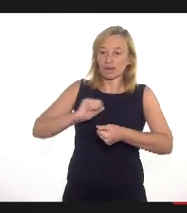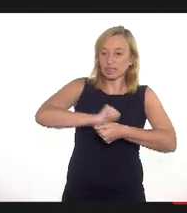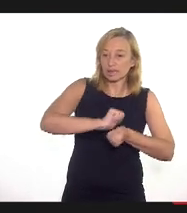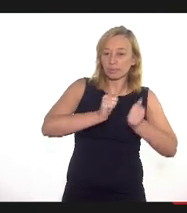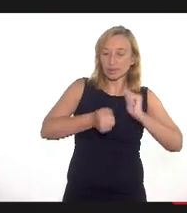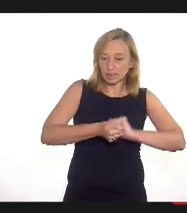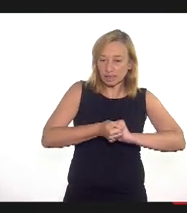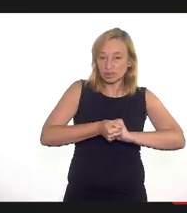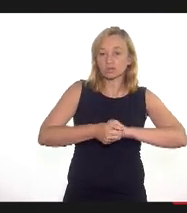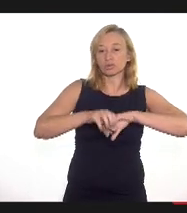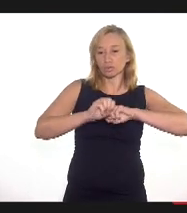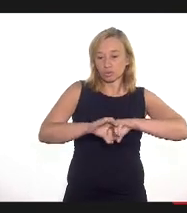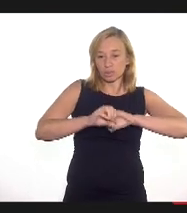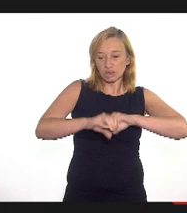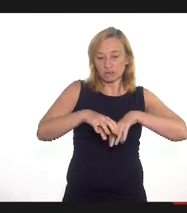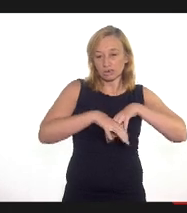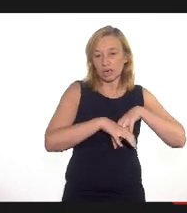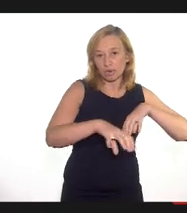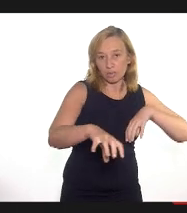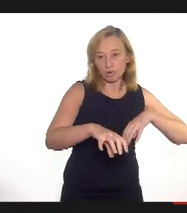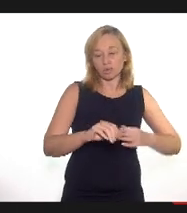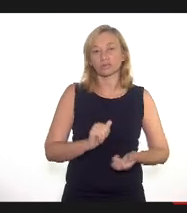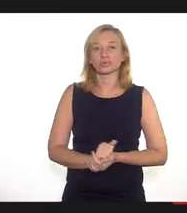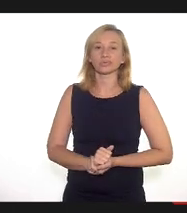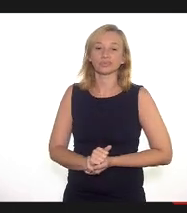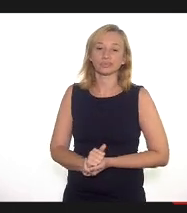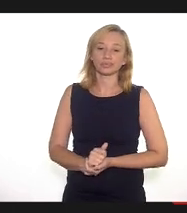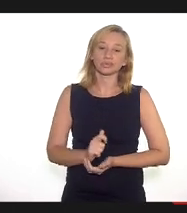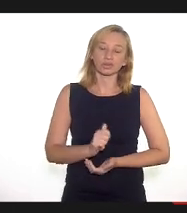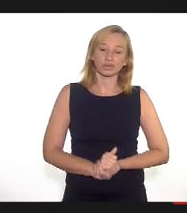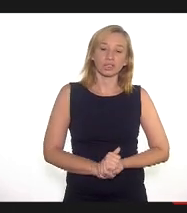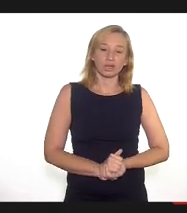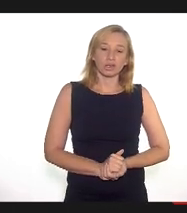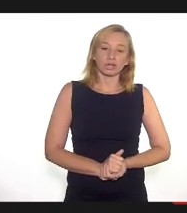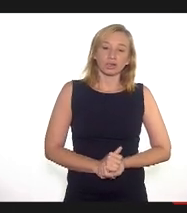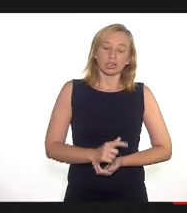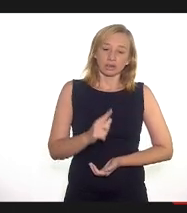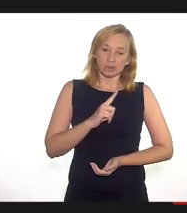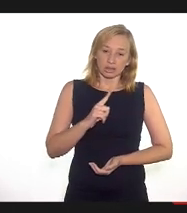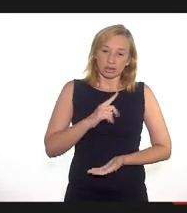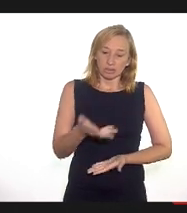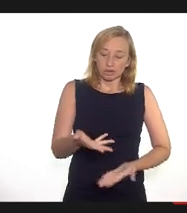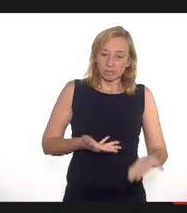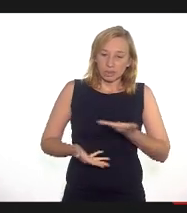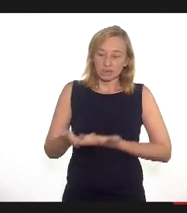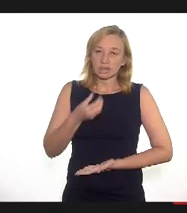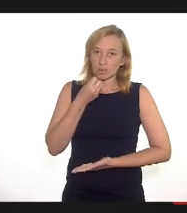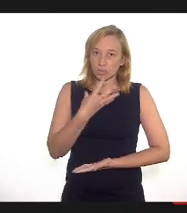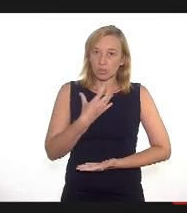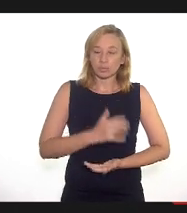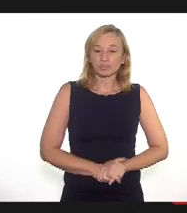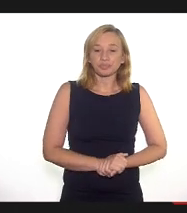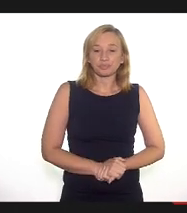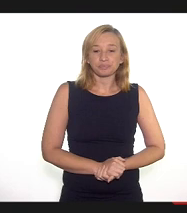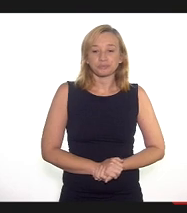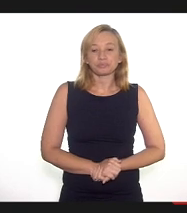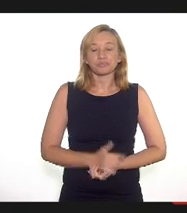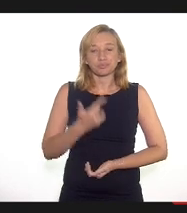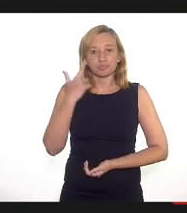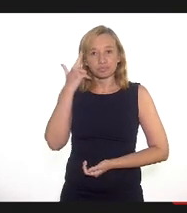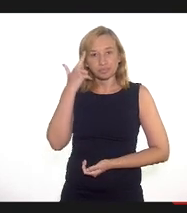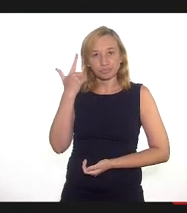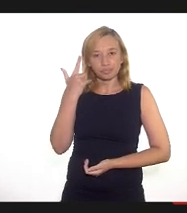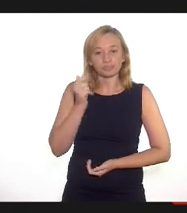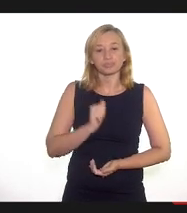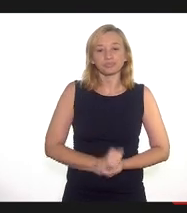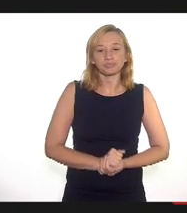oferecendo ensino remoto, e a gente teve aí uma participação bem significativa. Só para vocês terem uma